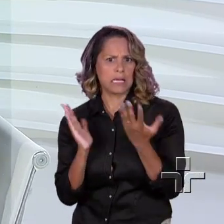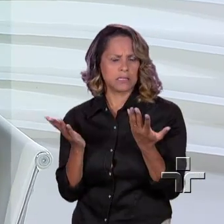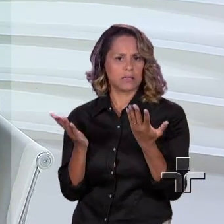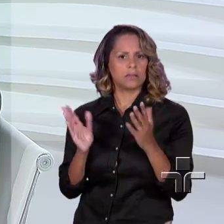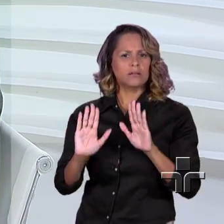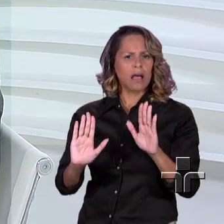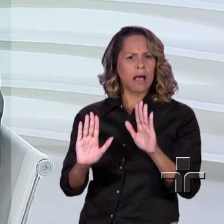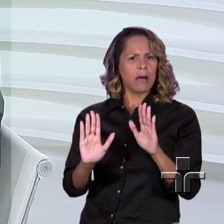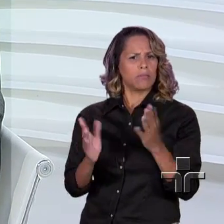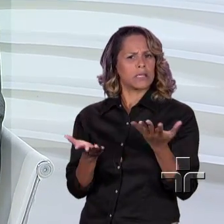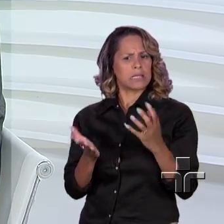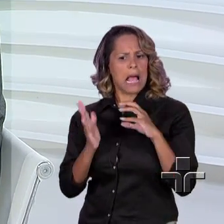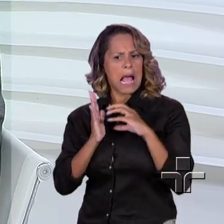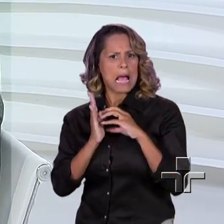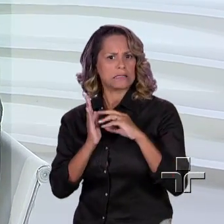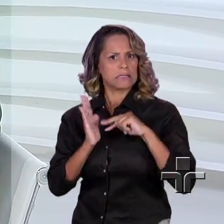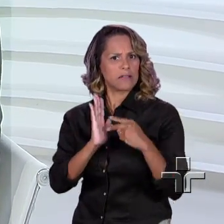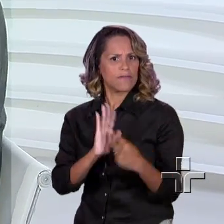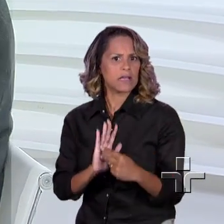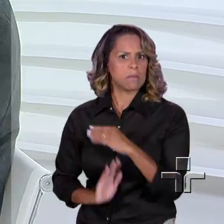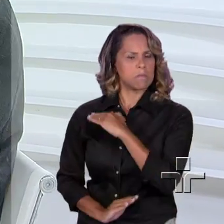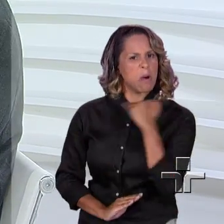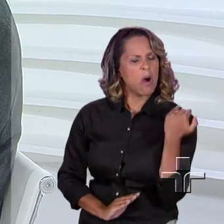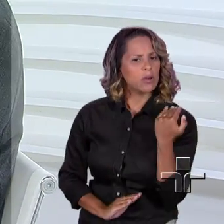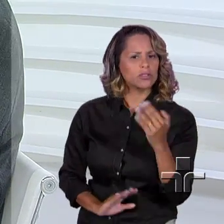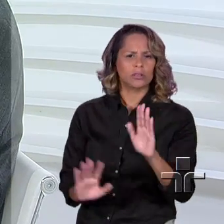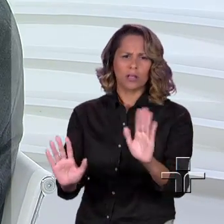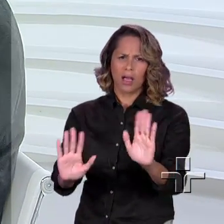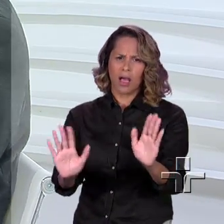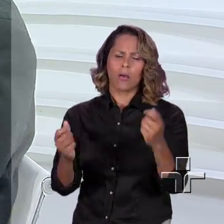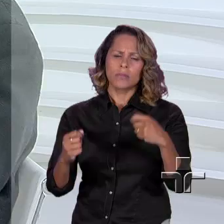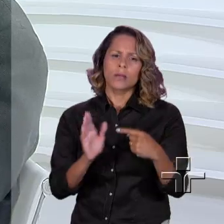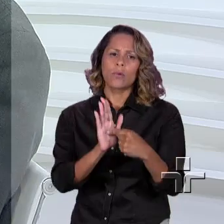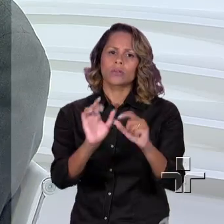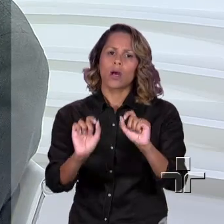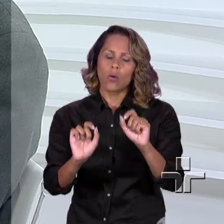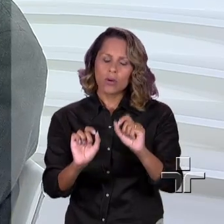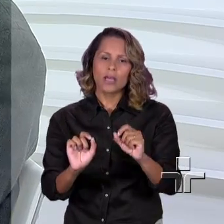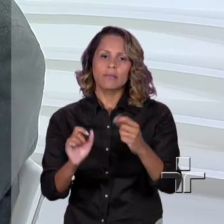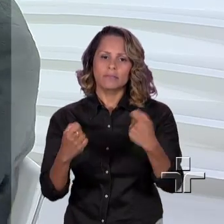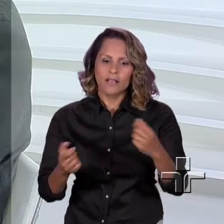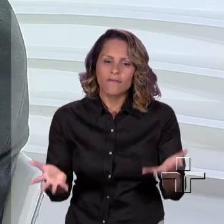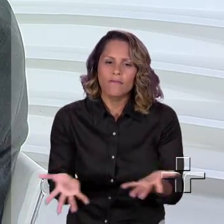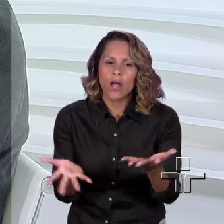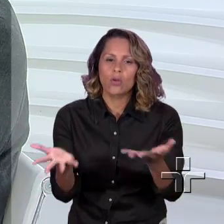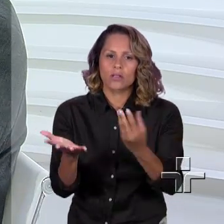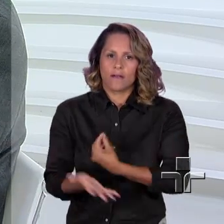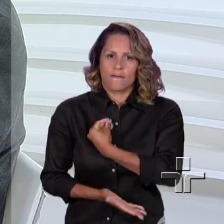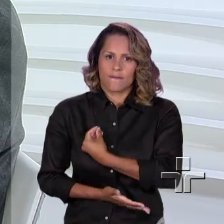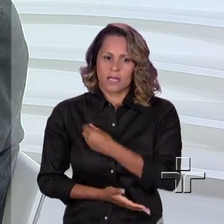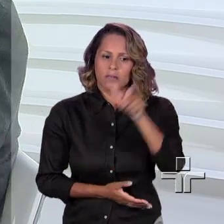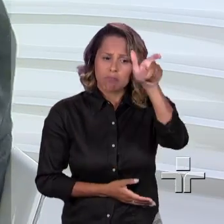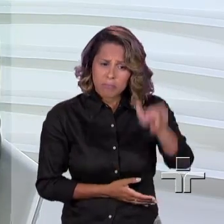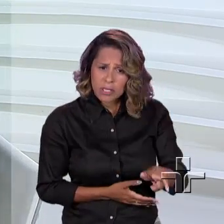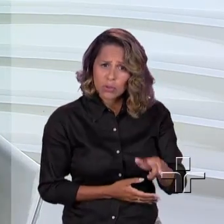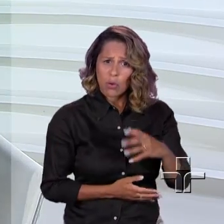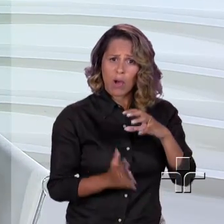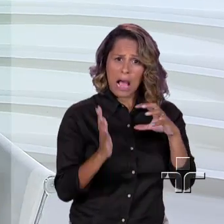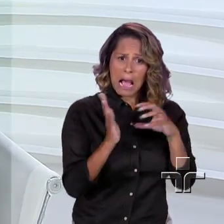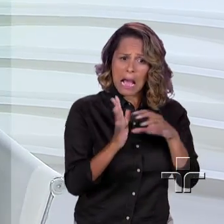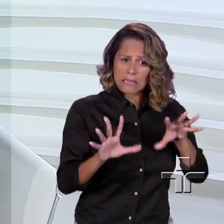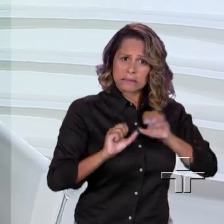implica morte. Ele falou, não, tem que valorizar a vida de cada pessoa, sendo uma pessoa com AIDS ou sem AIDS. Então,